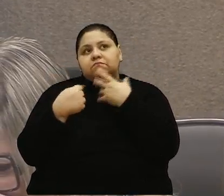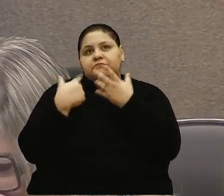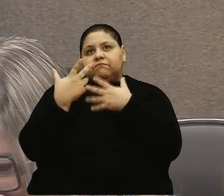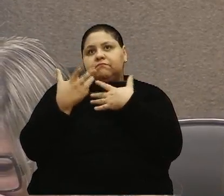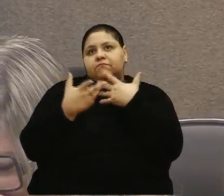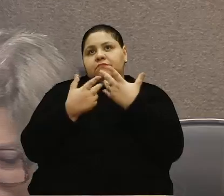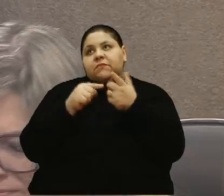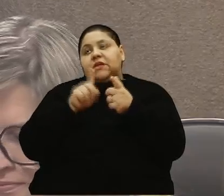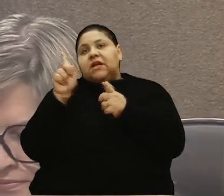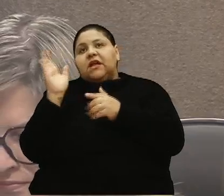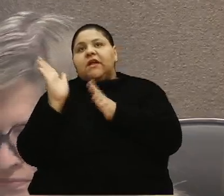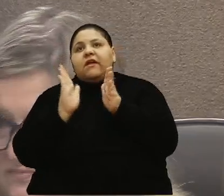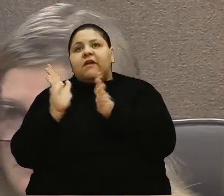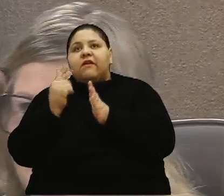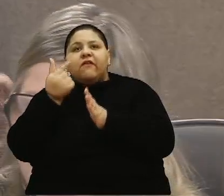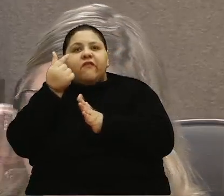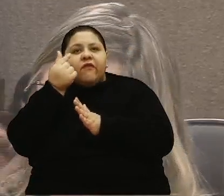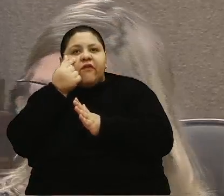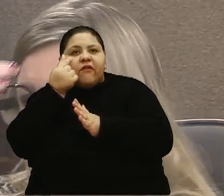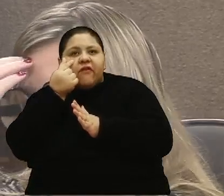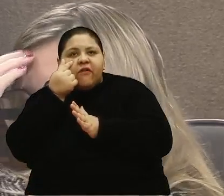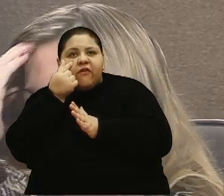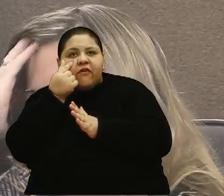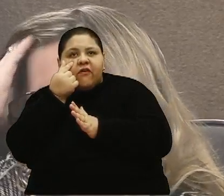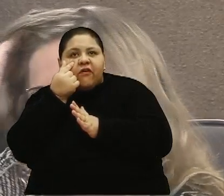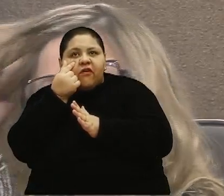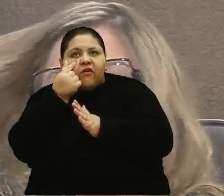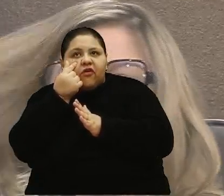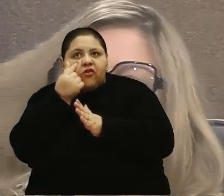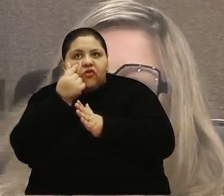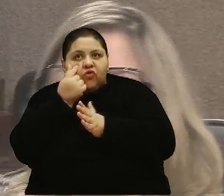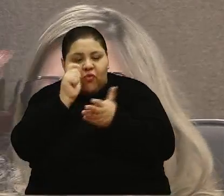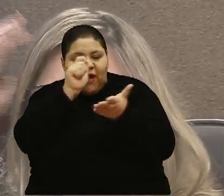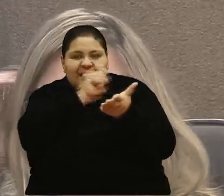na tua época, vereador Friso, como é que era? Tu assinava as fichas, né?